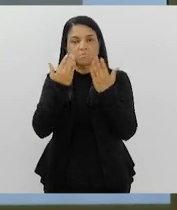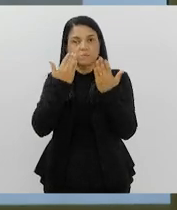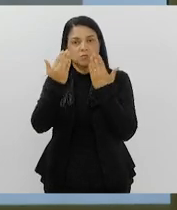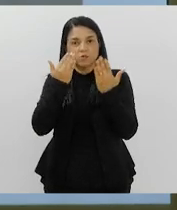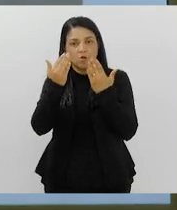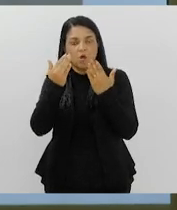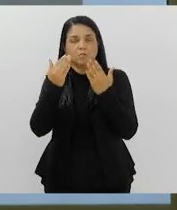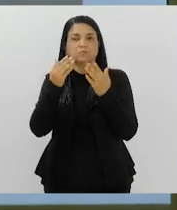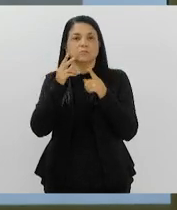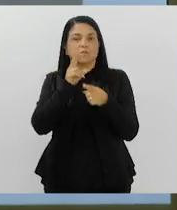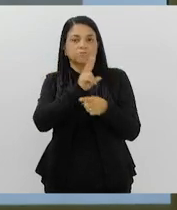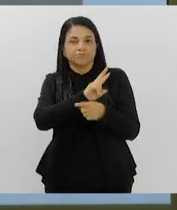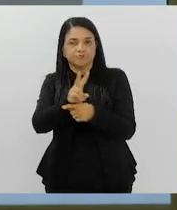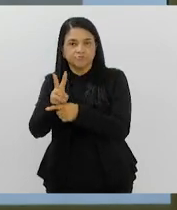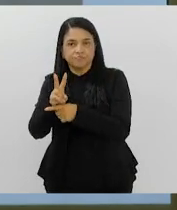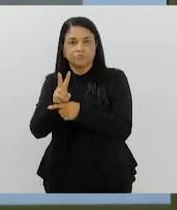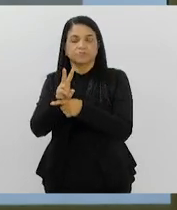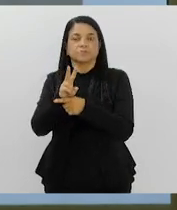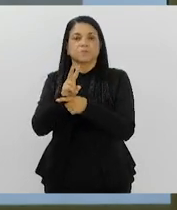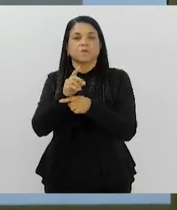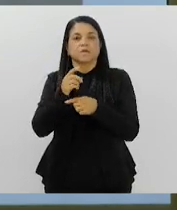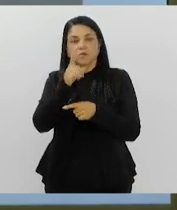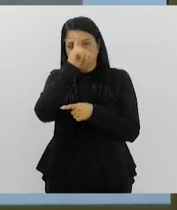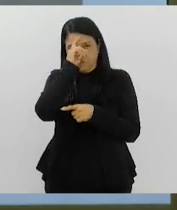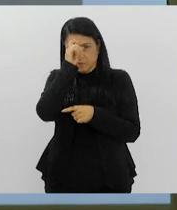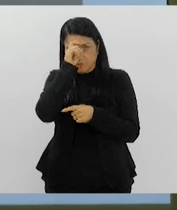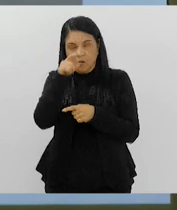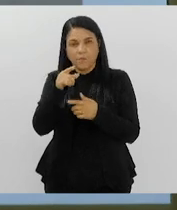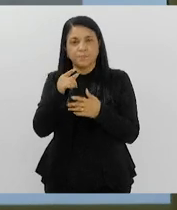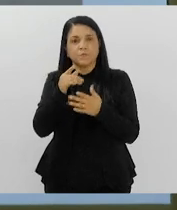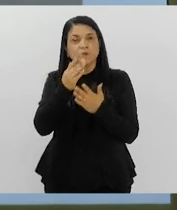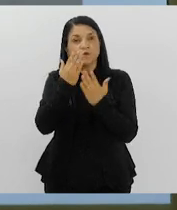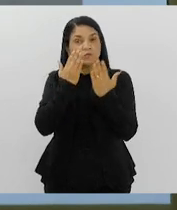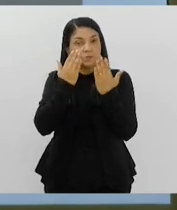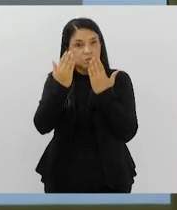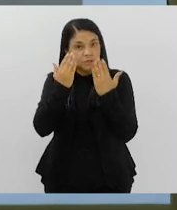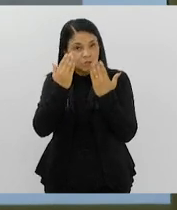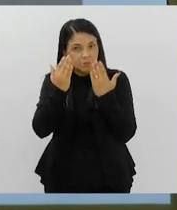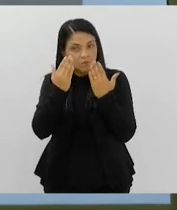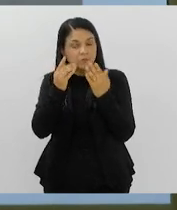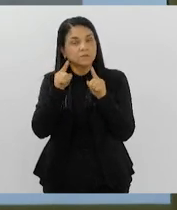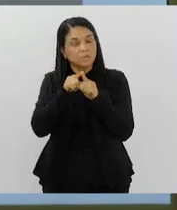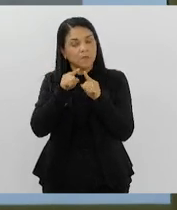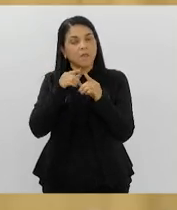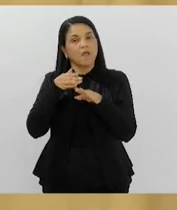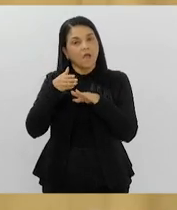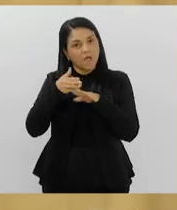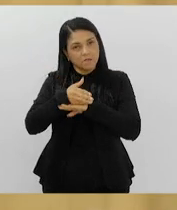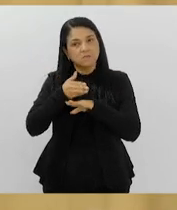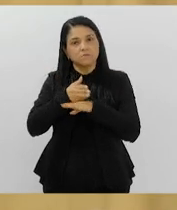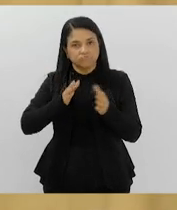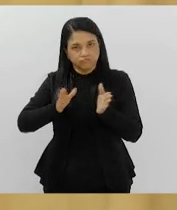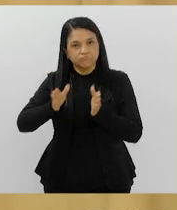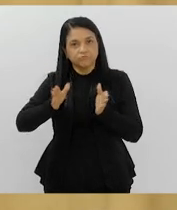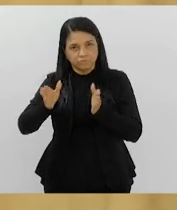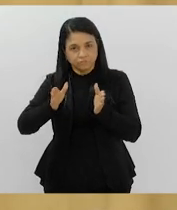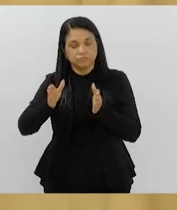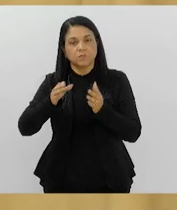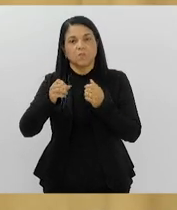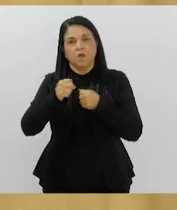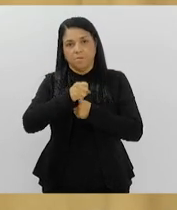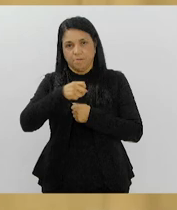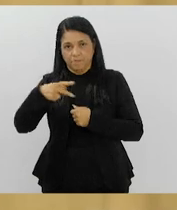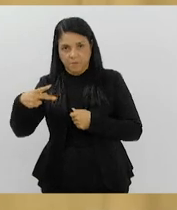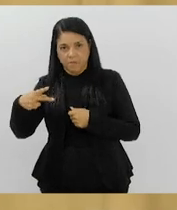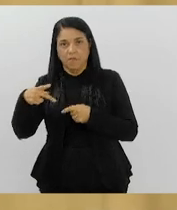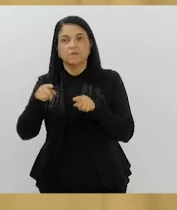hospitalar. No caso do psicólogo, os nossos psicólogos, eles também têm acesso ao aplicativo Conviva. Então, eles vão receber a demanda por